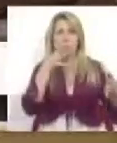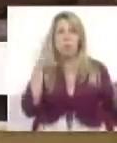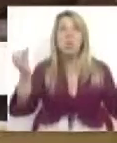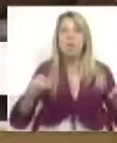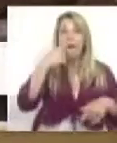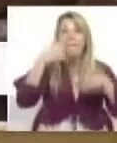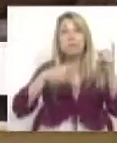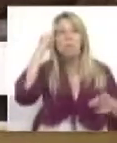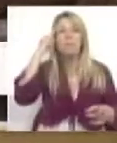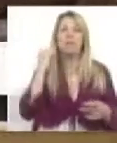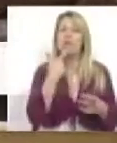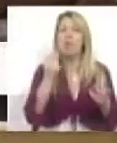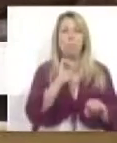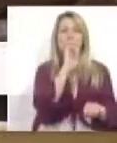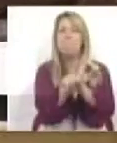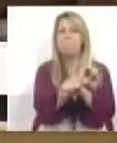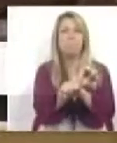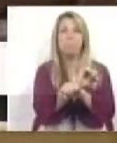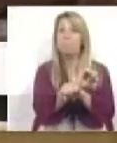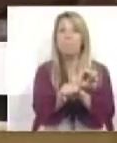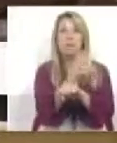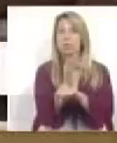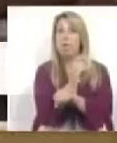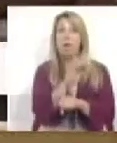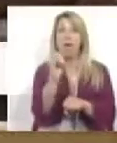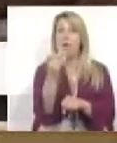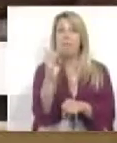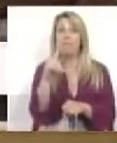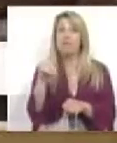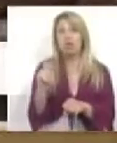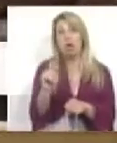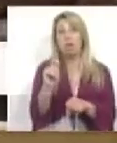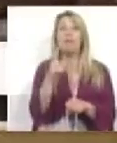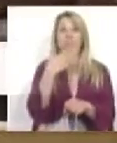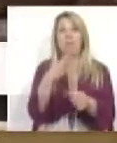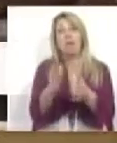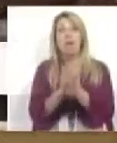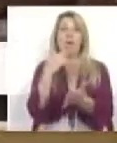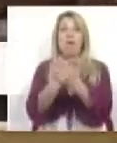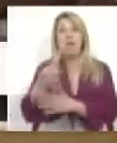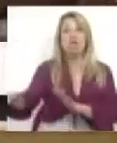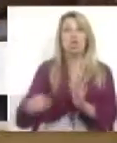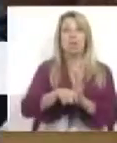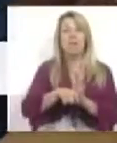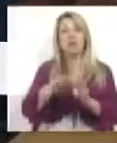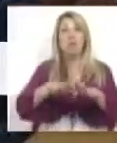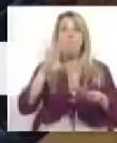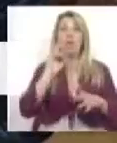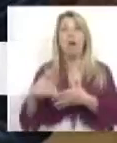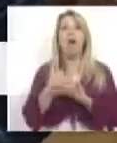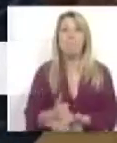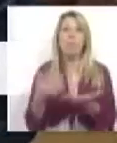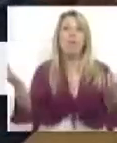Madeira não mais podem ser reféns do seu próprio offshore, utilizado como chantagem para a falta de apoio que é dada à Madeira